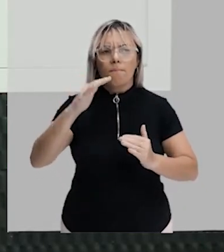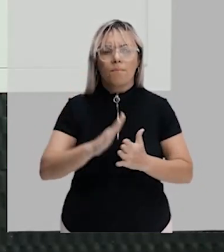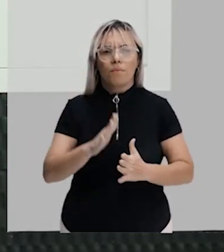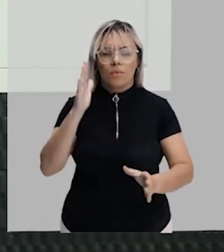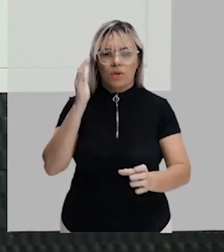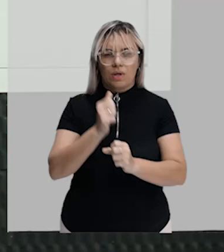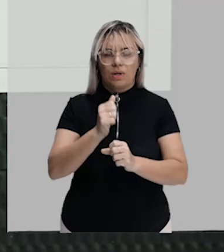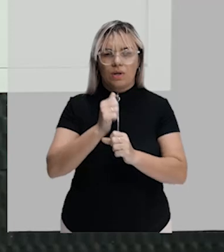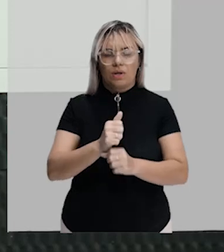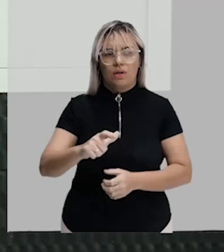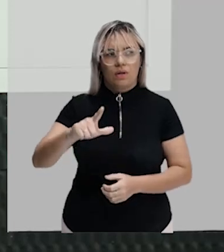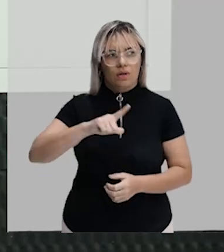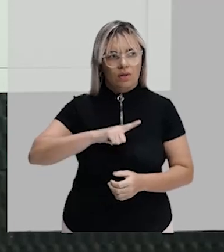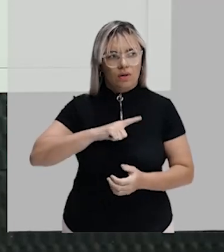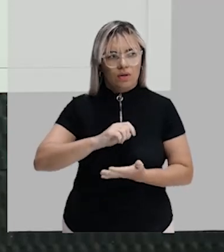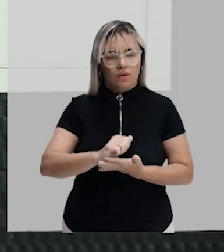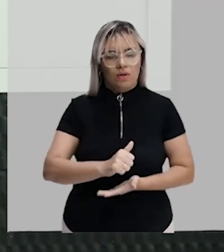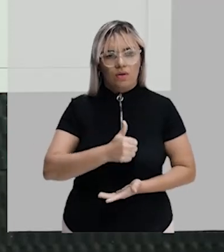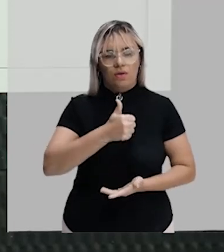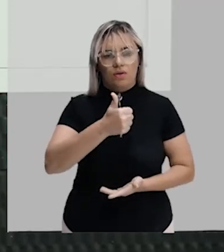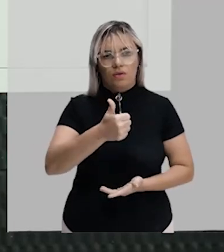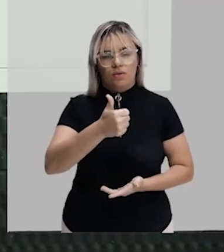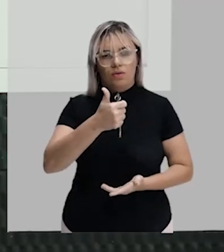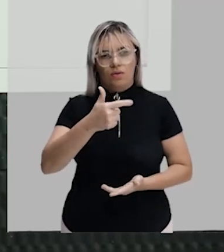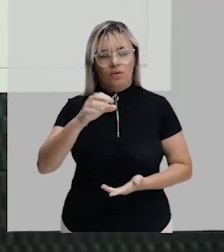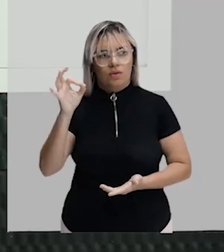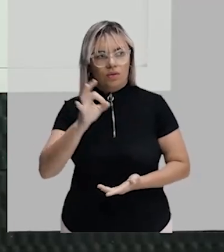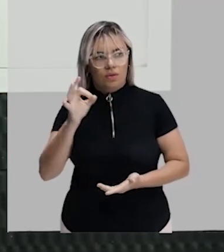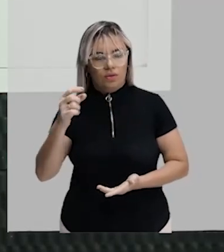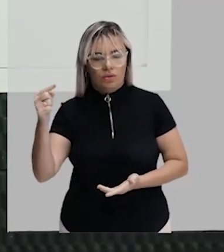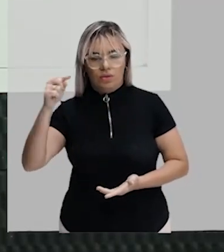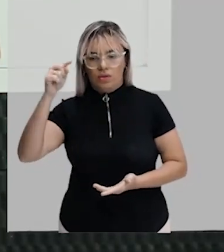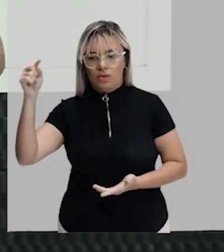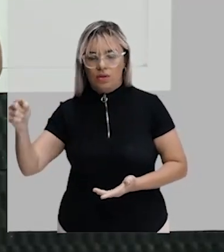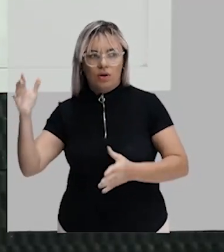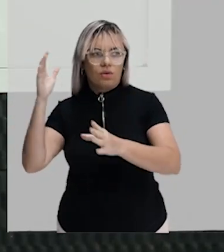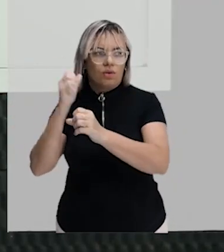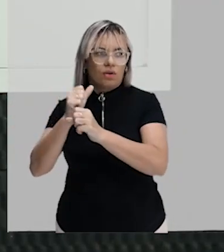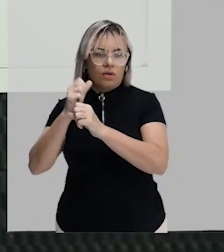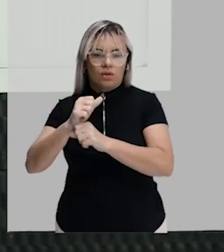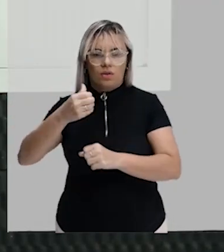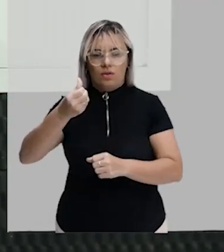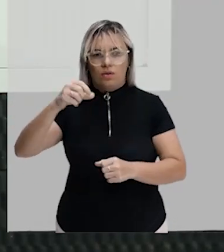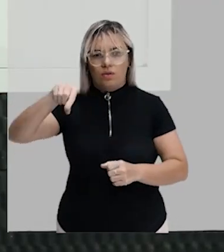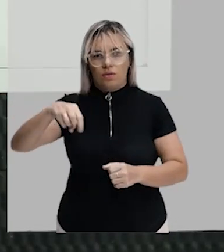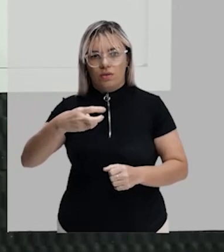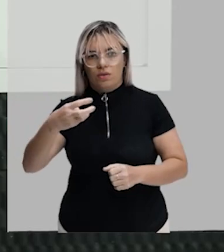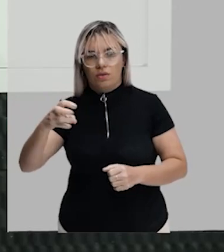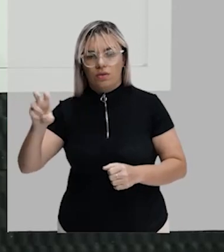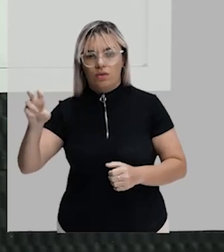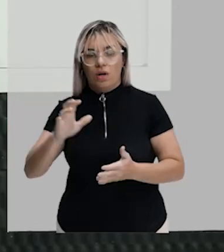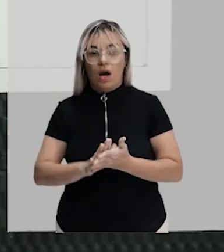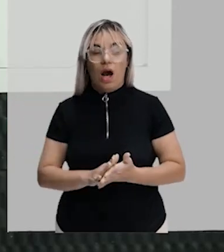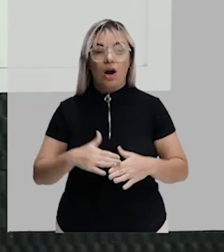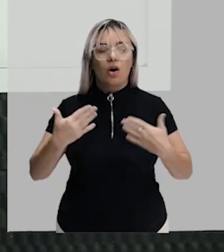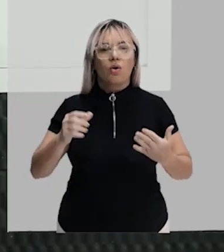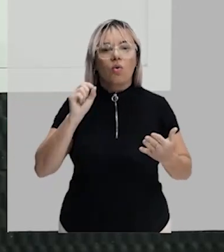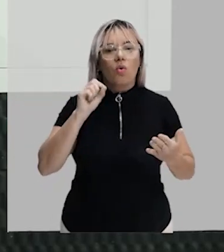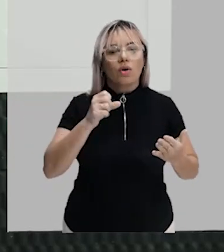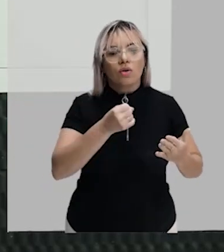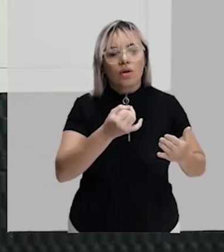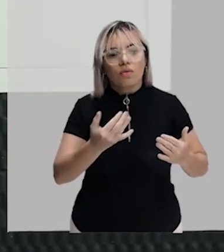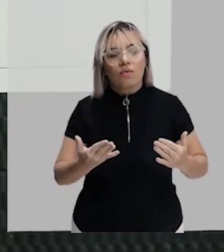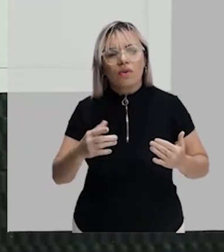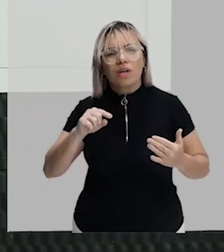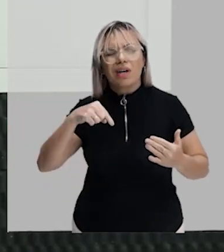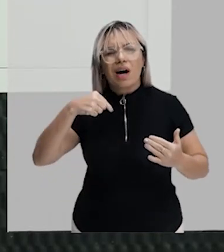é 12% de 6,35. Isso é uma pergunta. Agora, quanto vai ficar após o aumento, aí